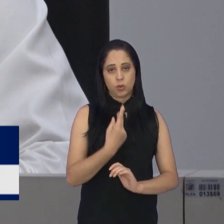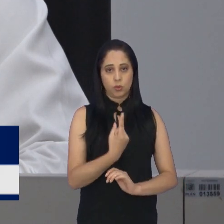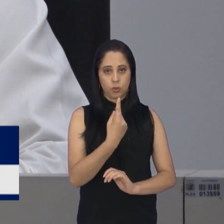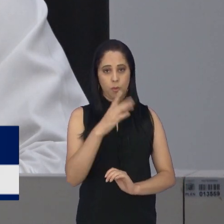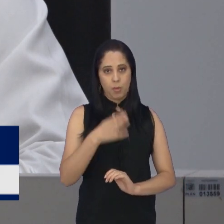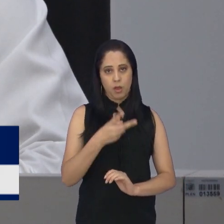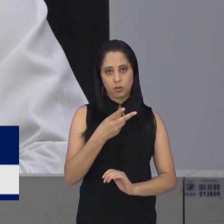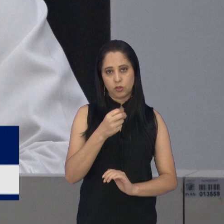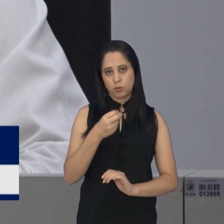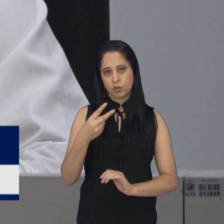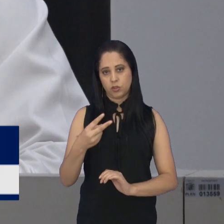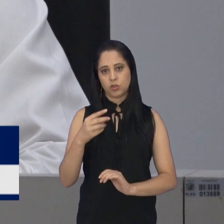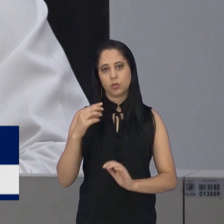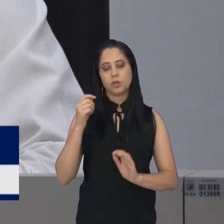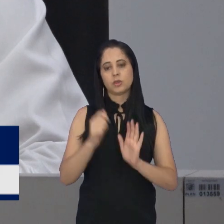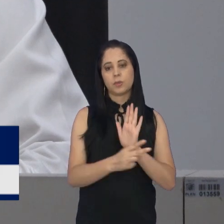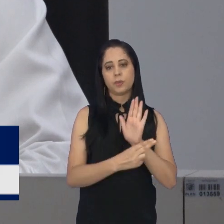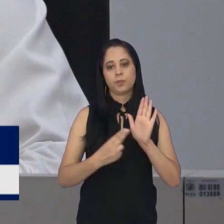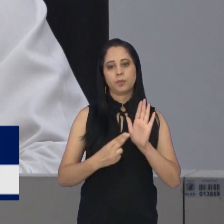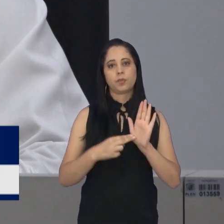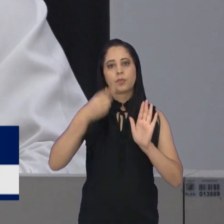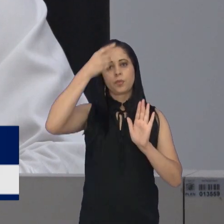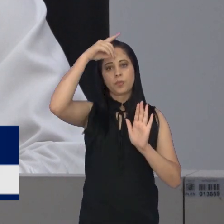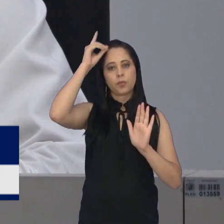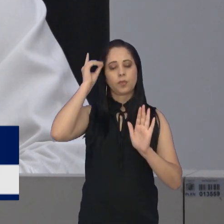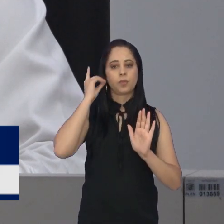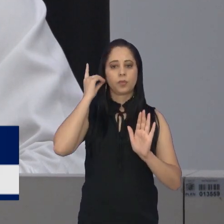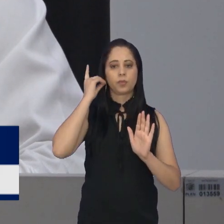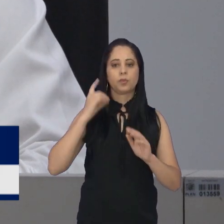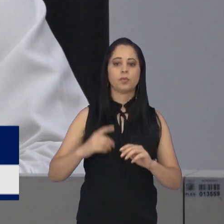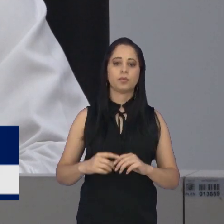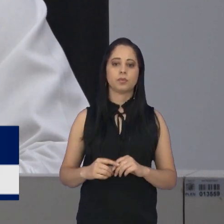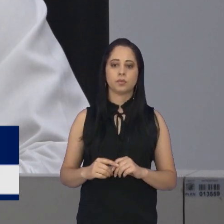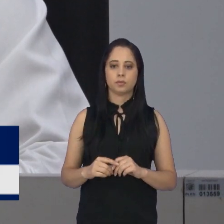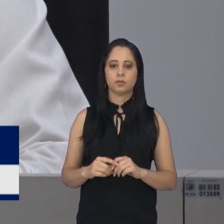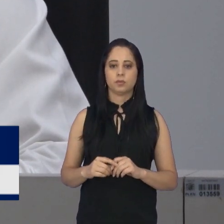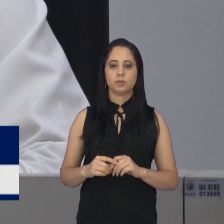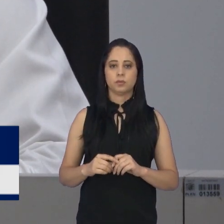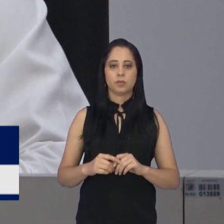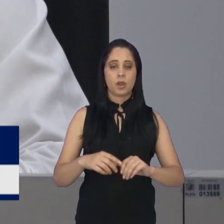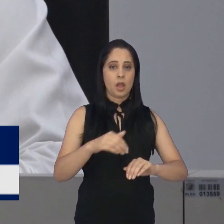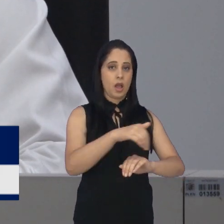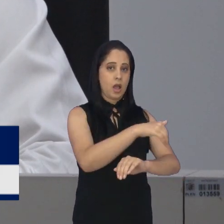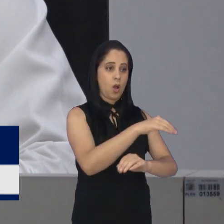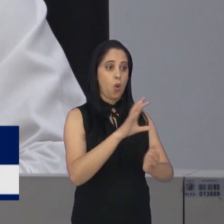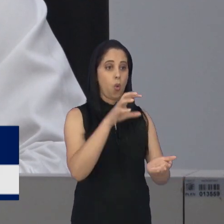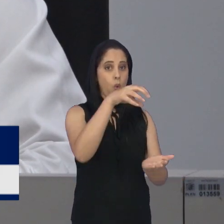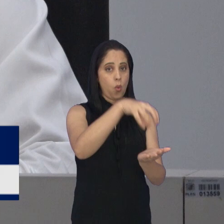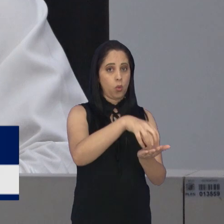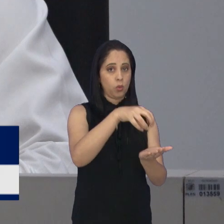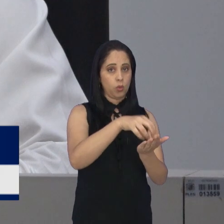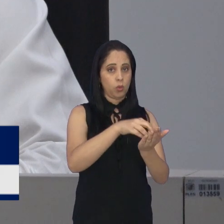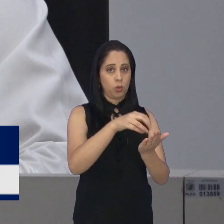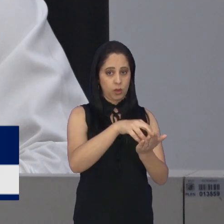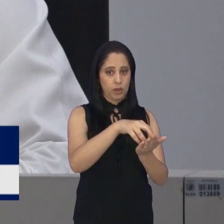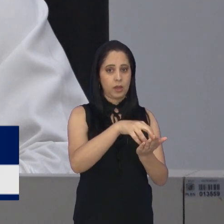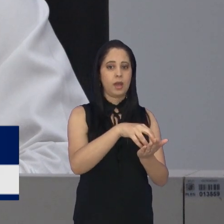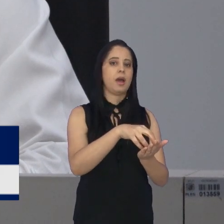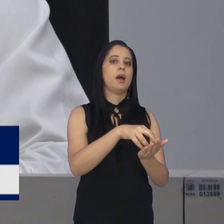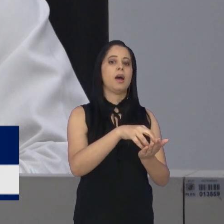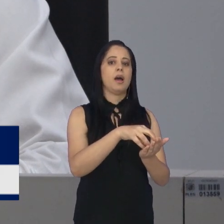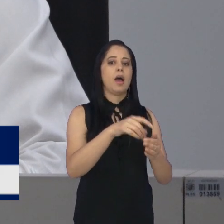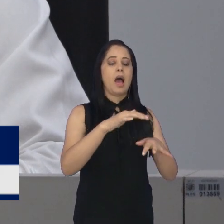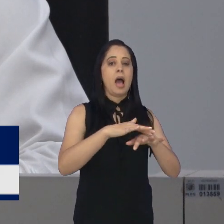381/2022, de autoria da vereadora Dulce Rita, denomina a unidade do Centro de Referência de